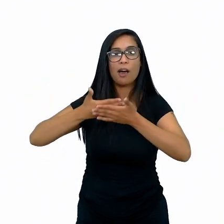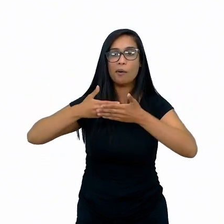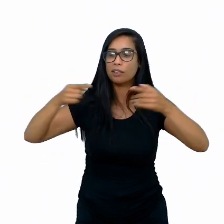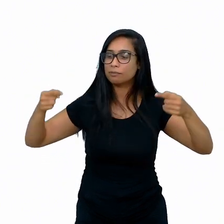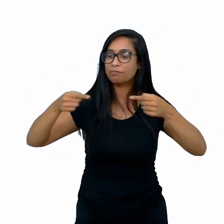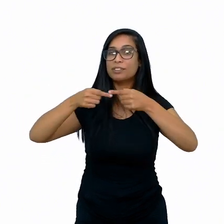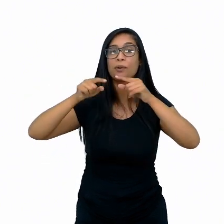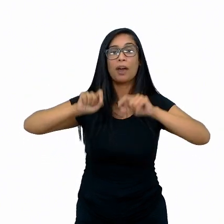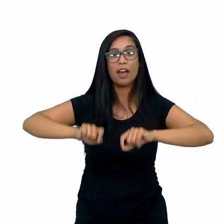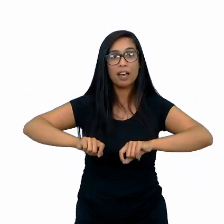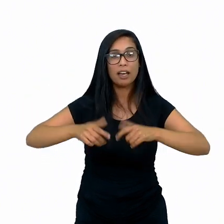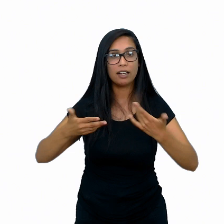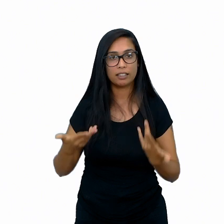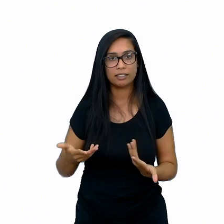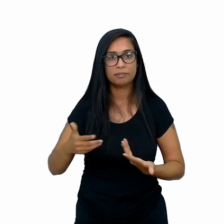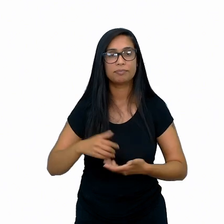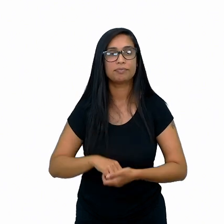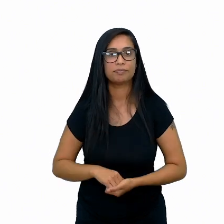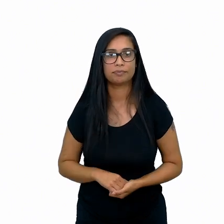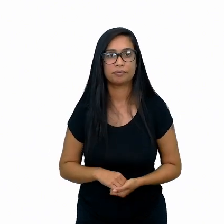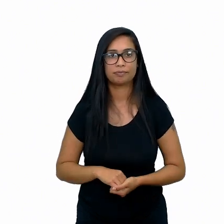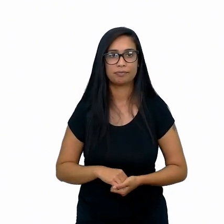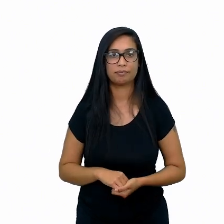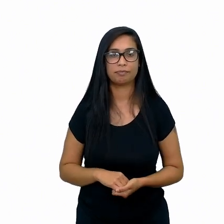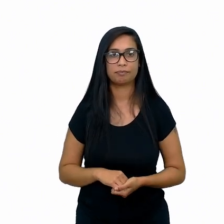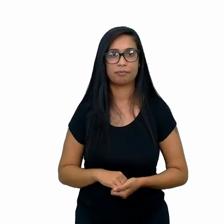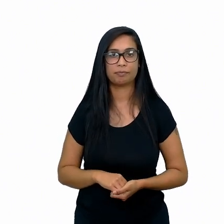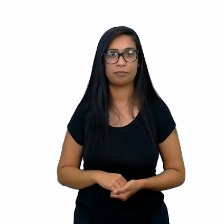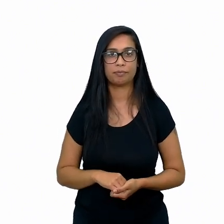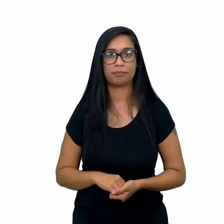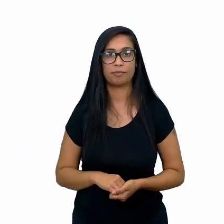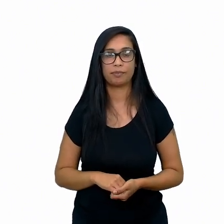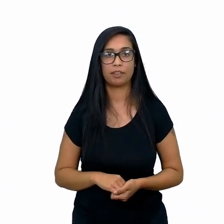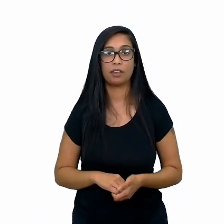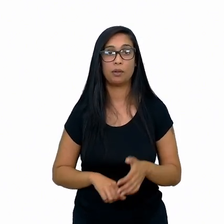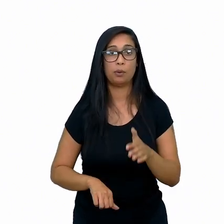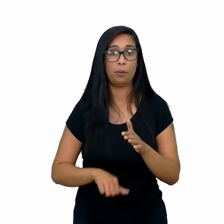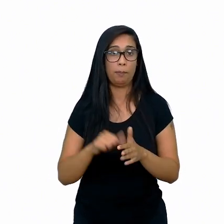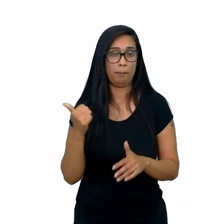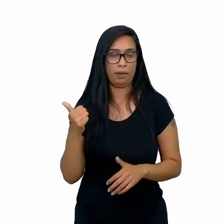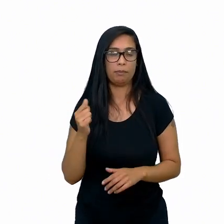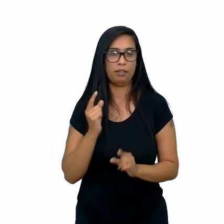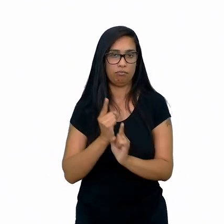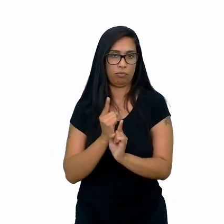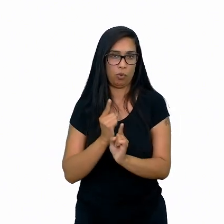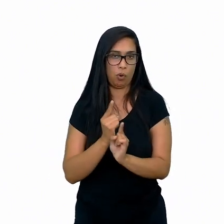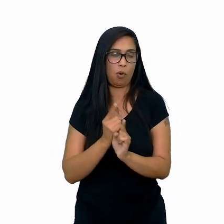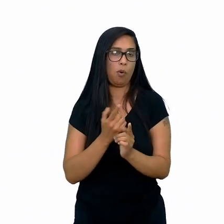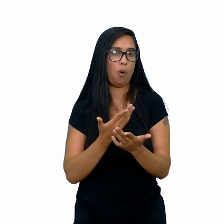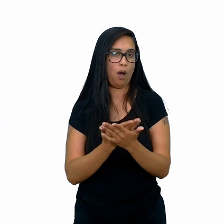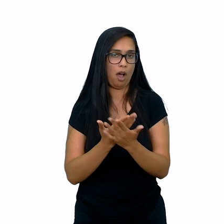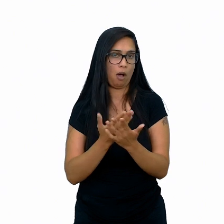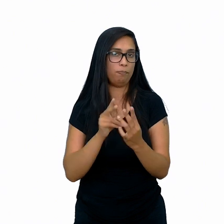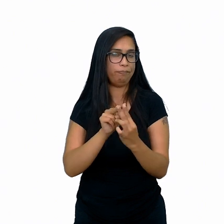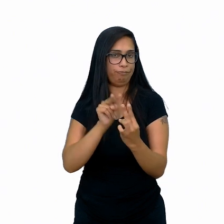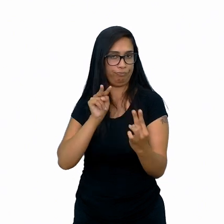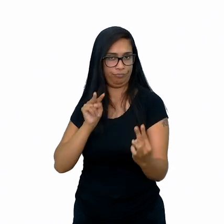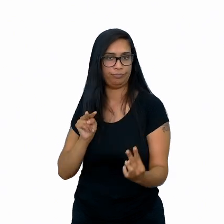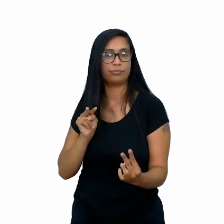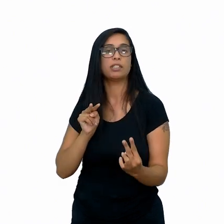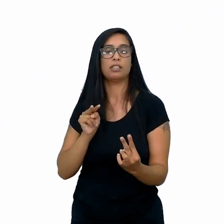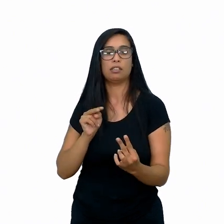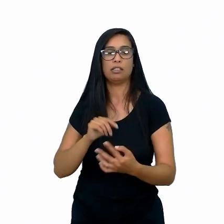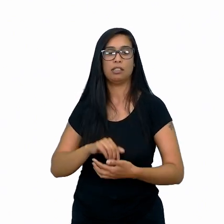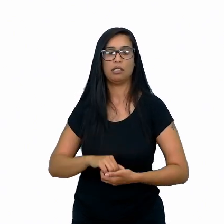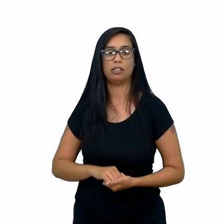Então, eu quero retomar com vocês que no nosso primeiro encontro, combinamos de olhar, né, a sequência sobre o